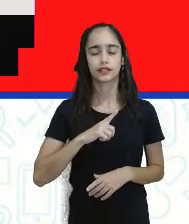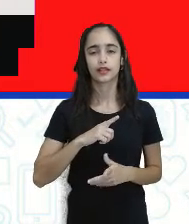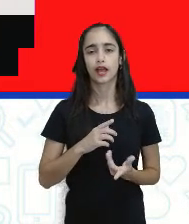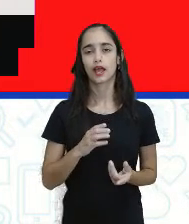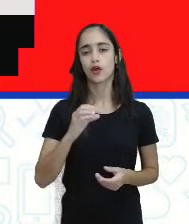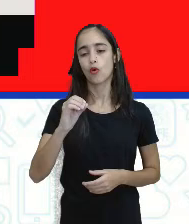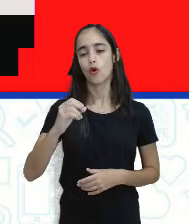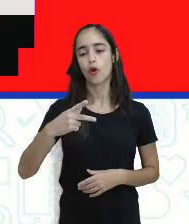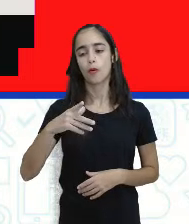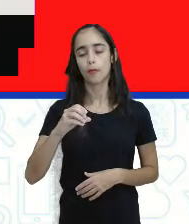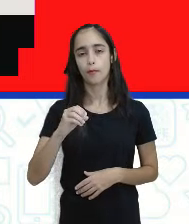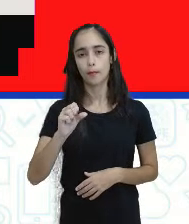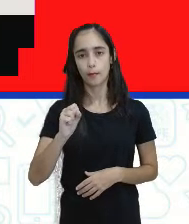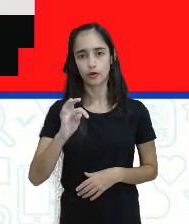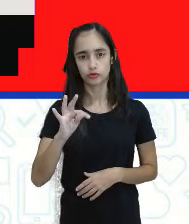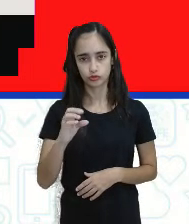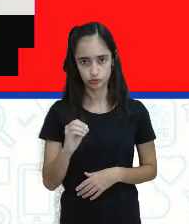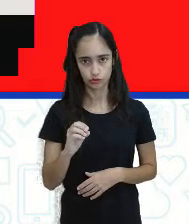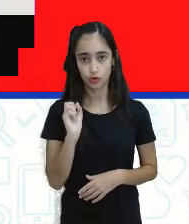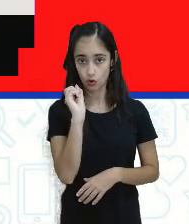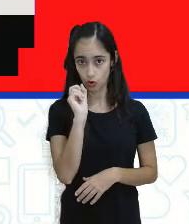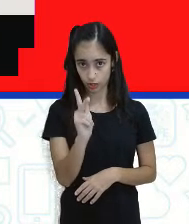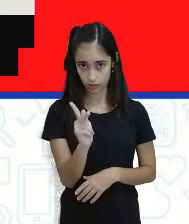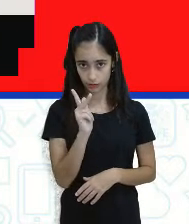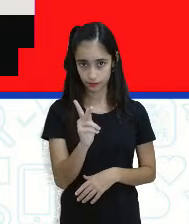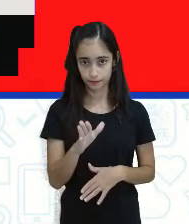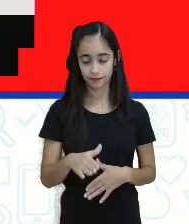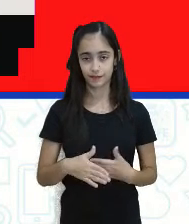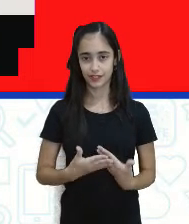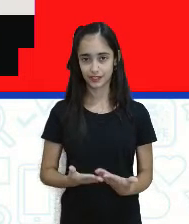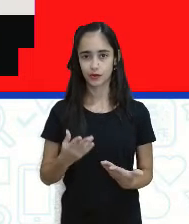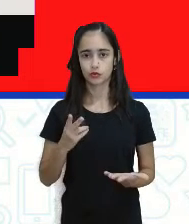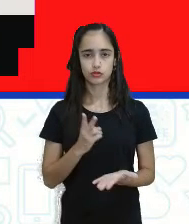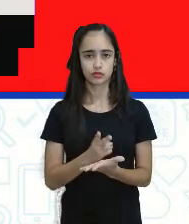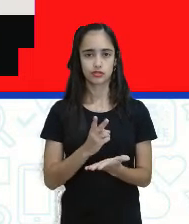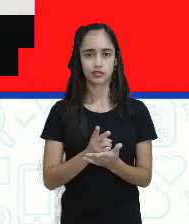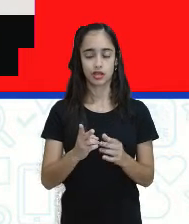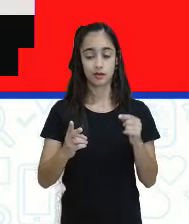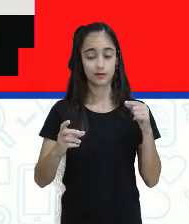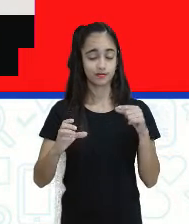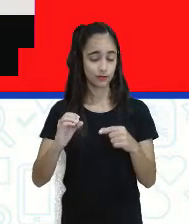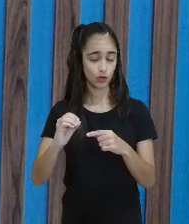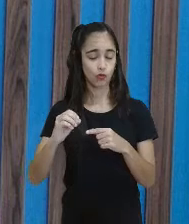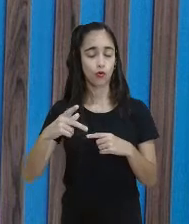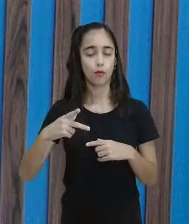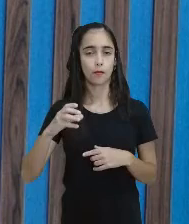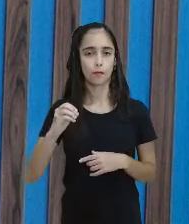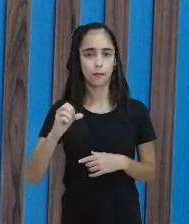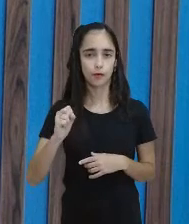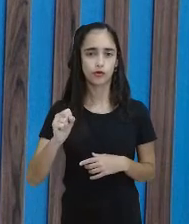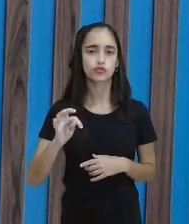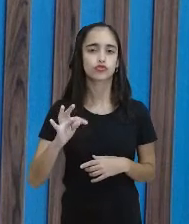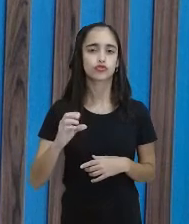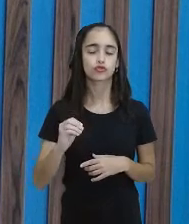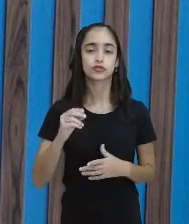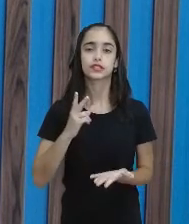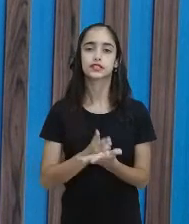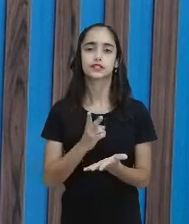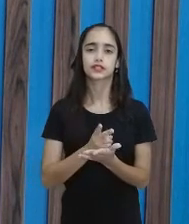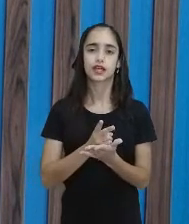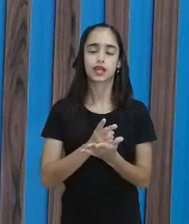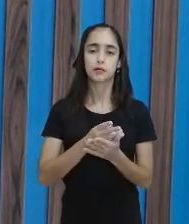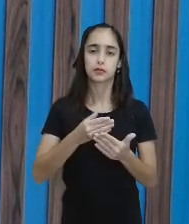aí ao levantador, tá? Então, geralmente o oposto é aquele que ataca lá no fundo da quadra, né? Geralmente é